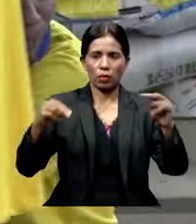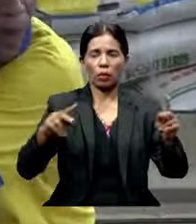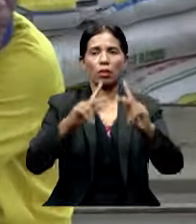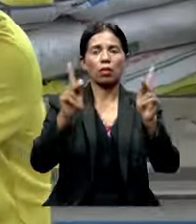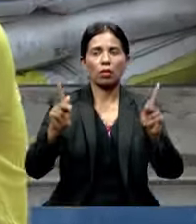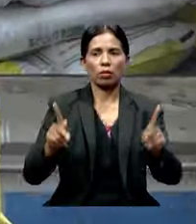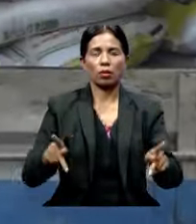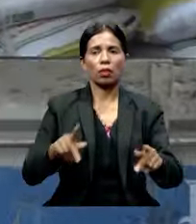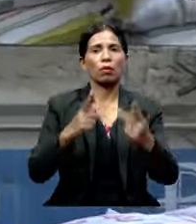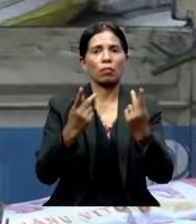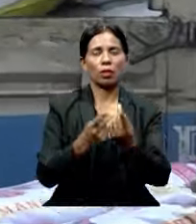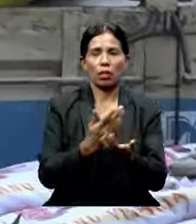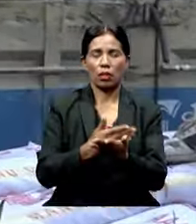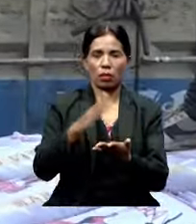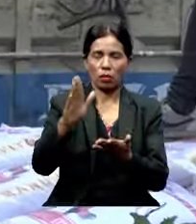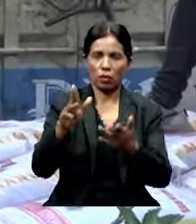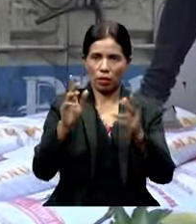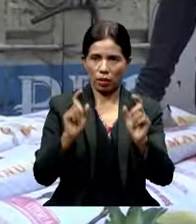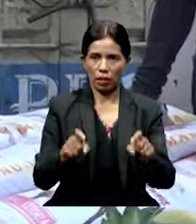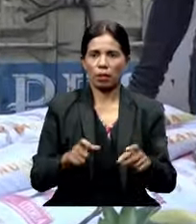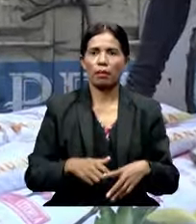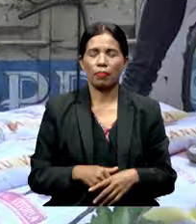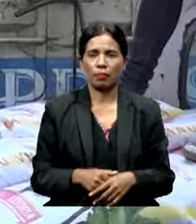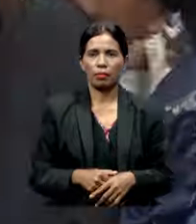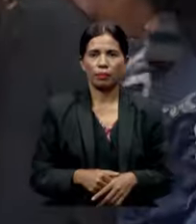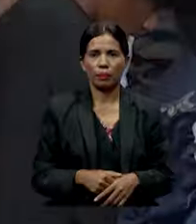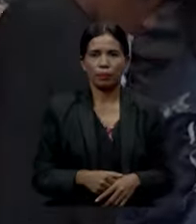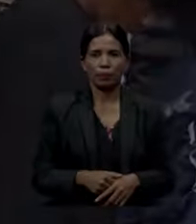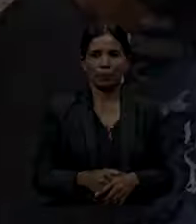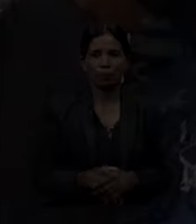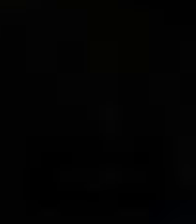obriga kompanya komprador sira tengki hola Adriano Verdial, Rafael Luzreis, GMN.